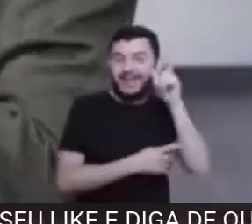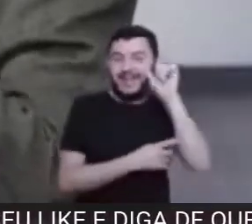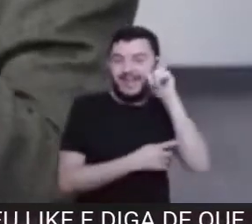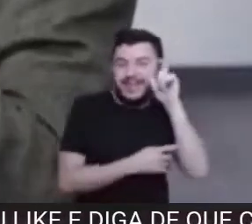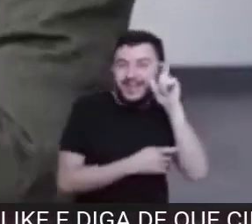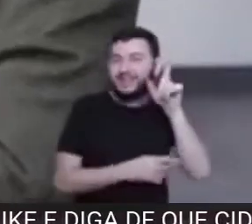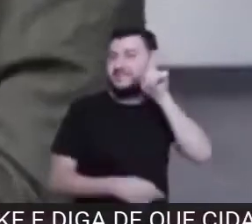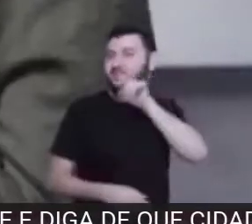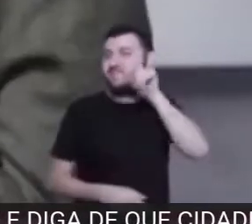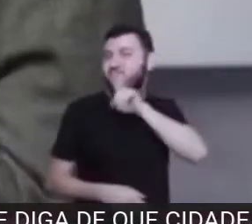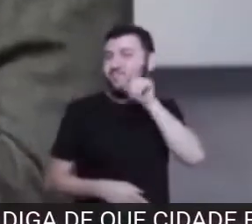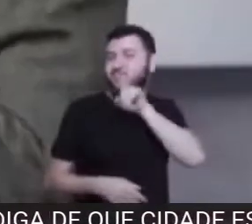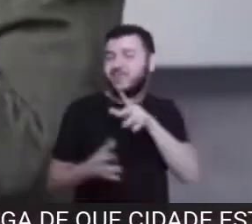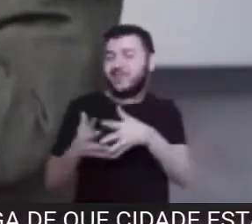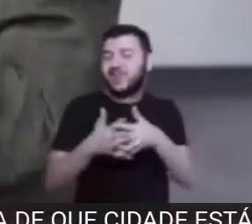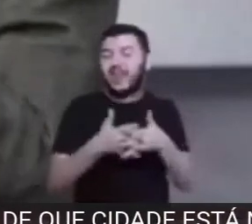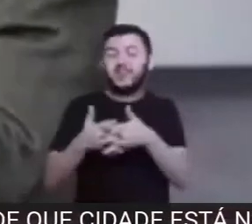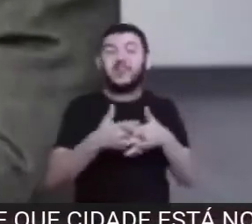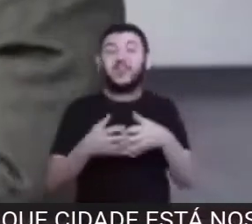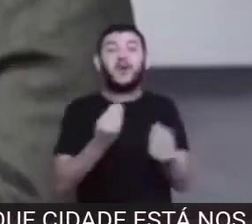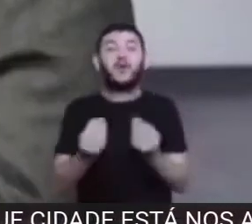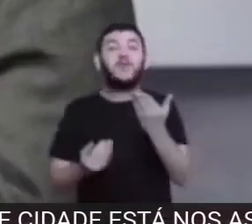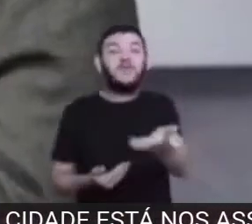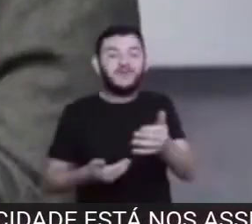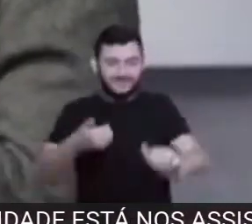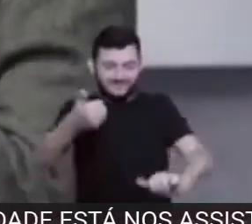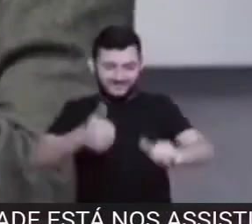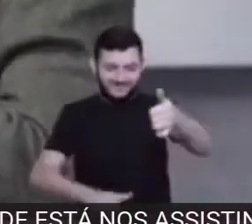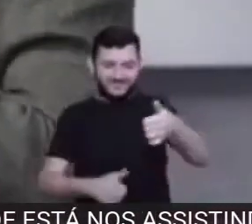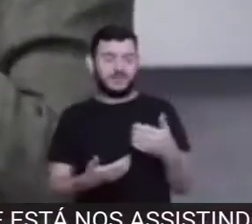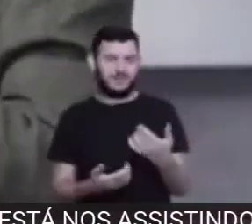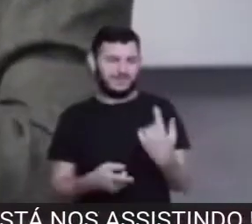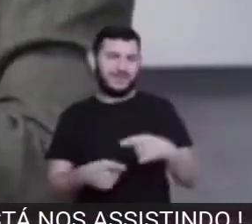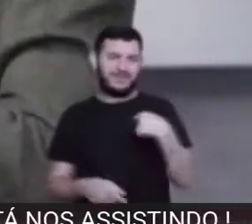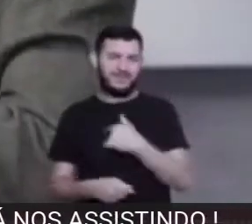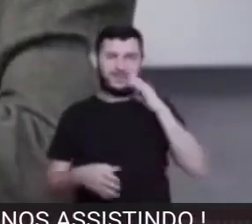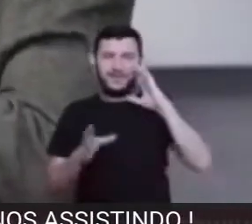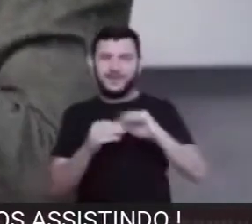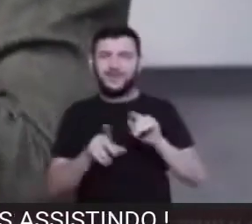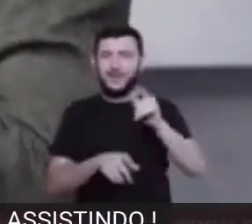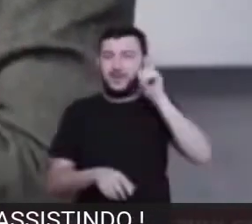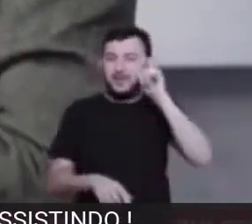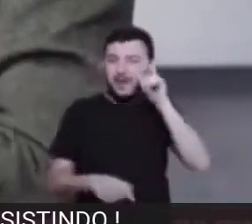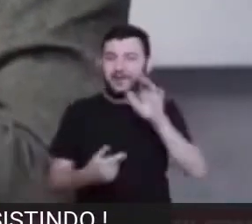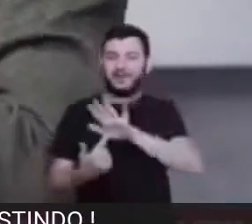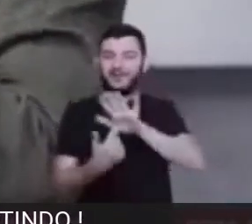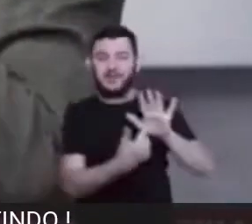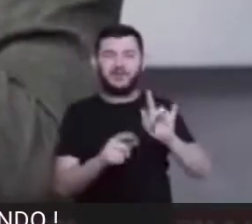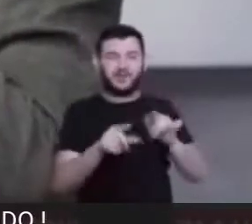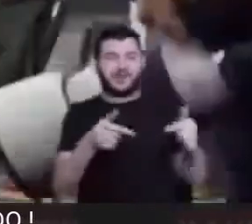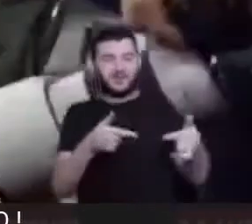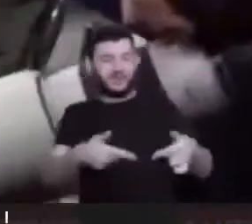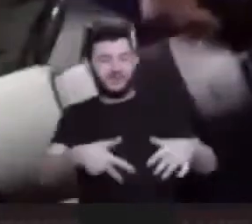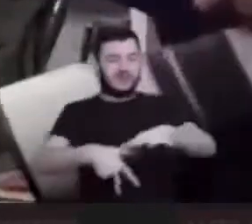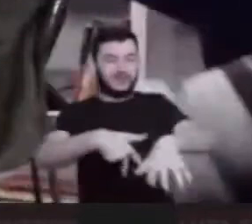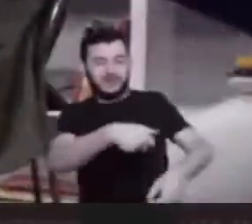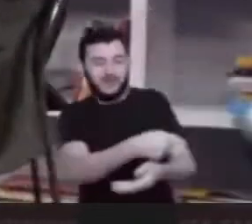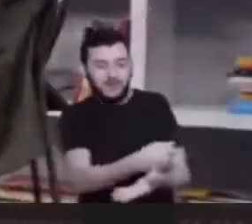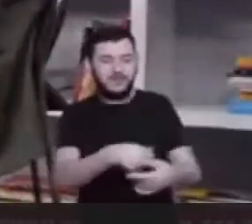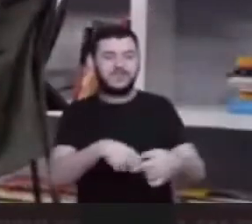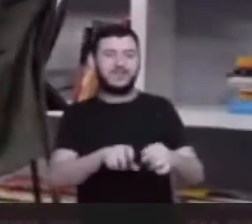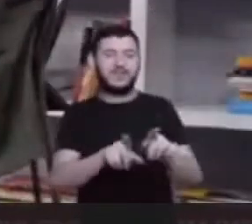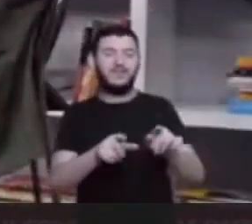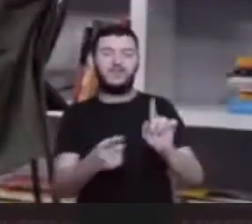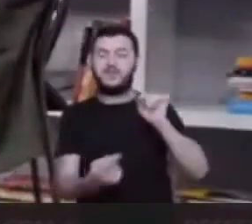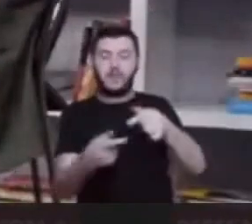reafirmou o compromisso, que a gente sabe as consequências, do combate à corrupção do governo americano, o combate à corrupção